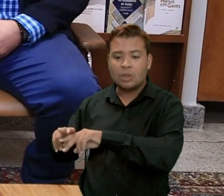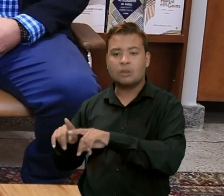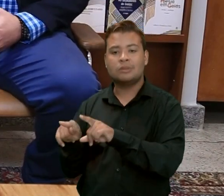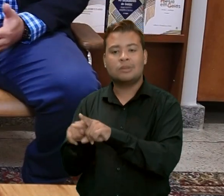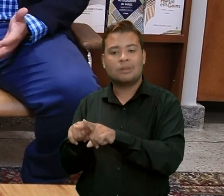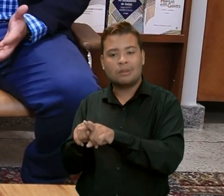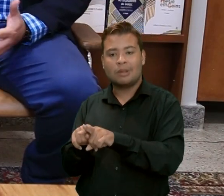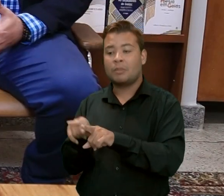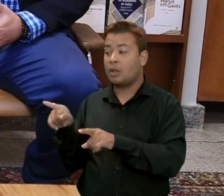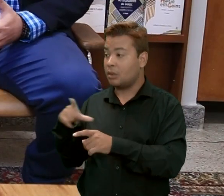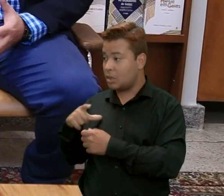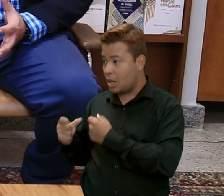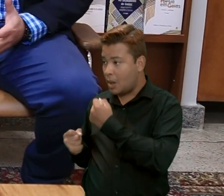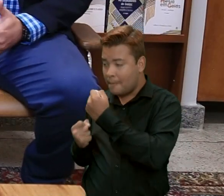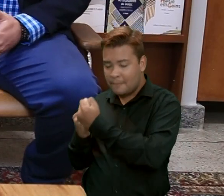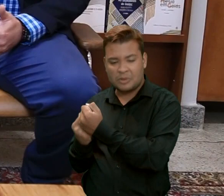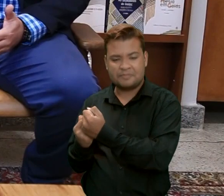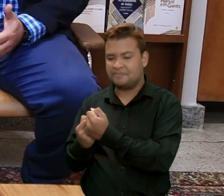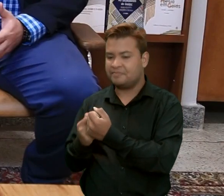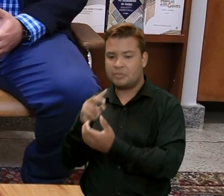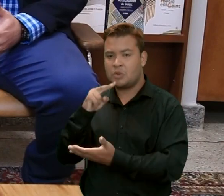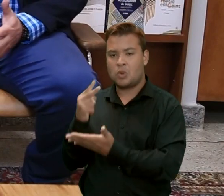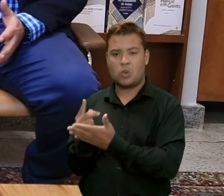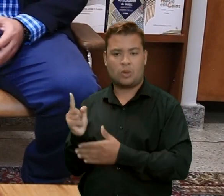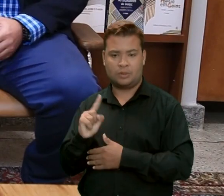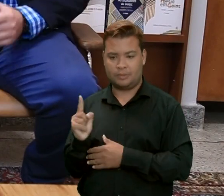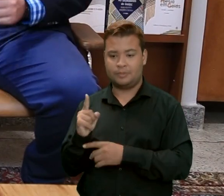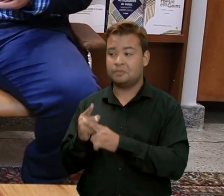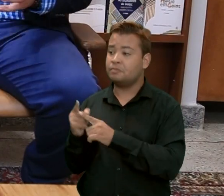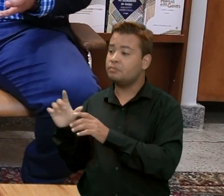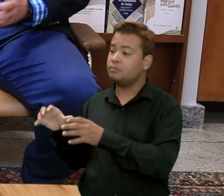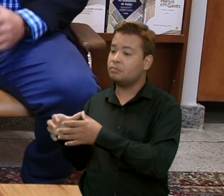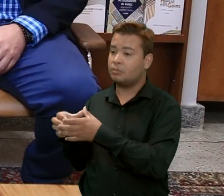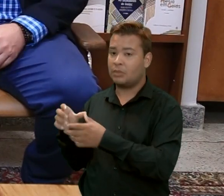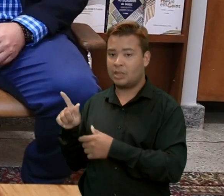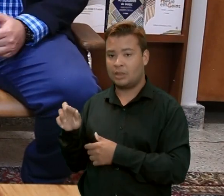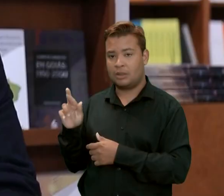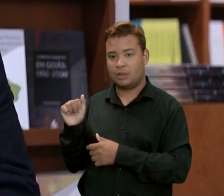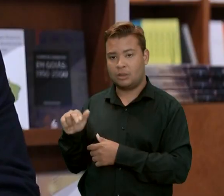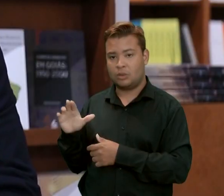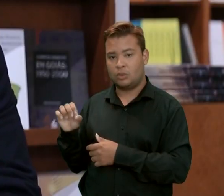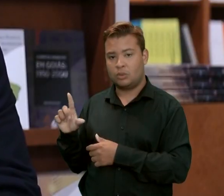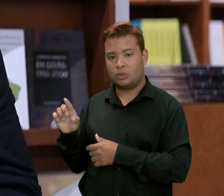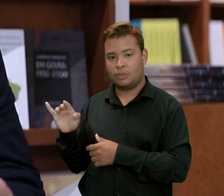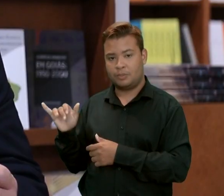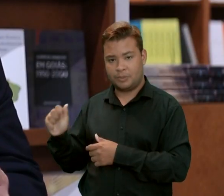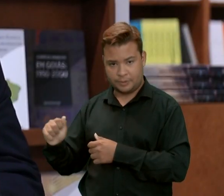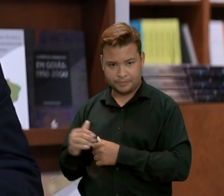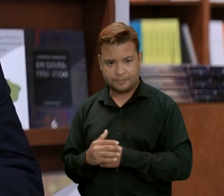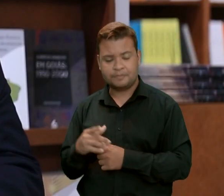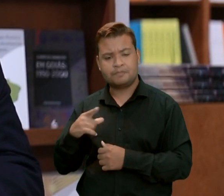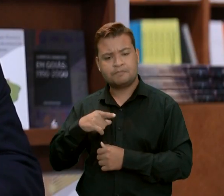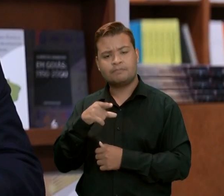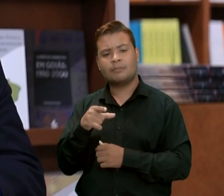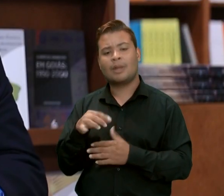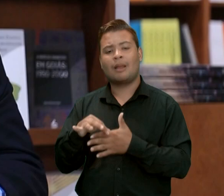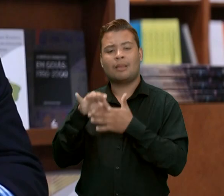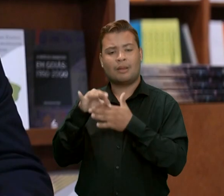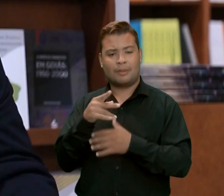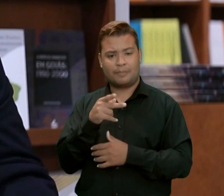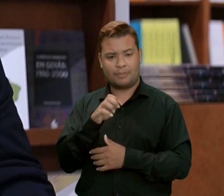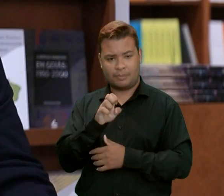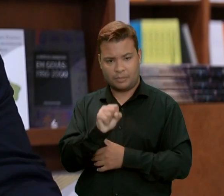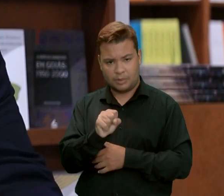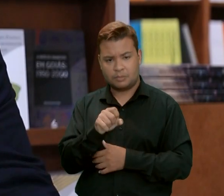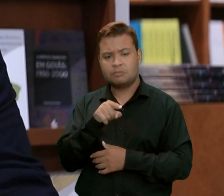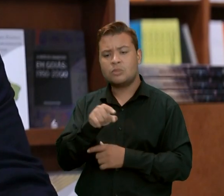empreendimento administrativo de Simão Bolívar, que era a Gran Colômbia. Os venezuelanos não pactuam com aquela ideia, sobretudo liderados por Páez, e com isso você